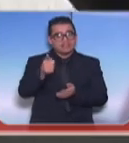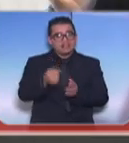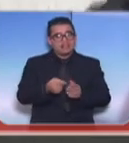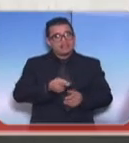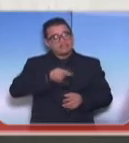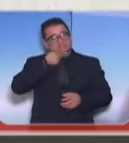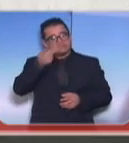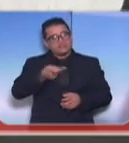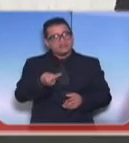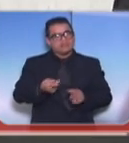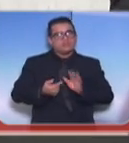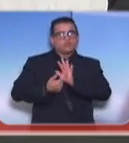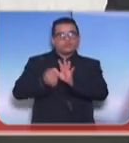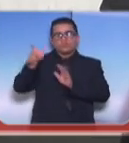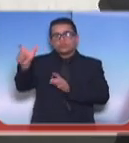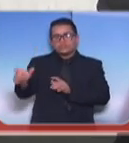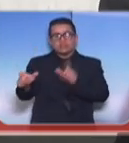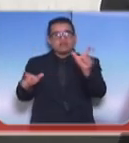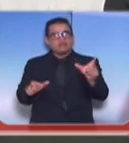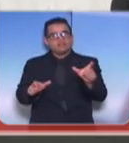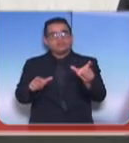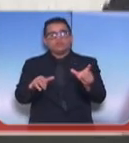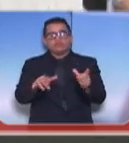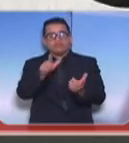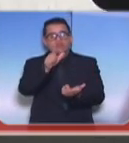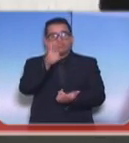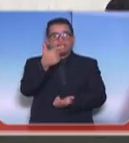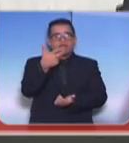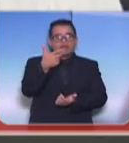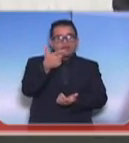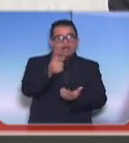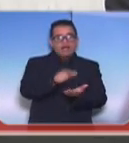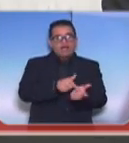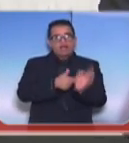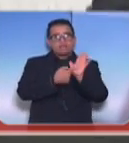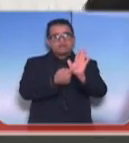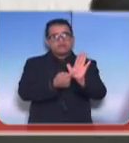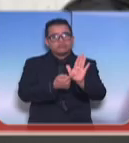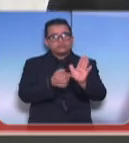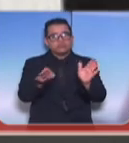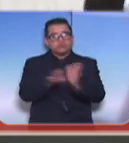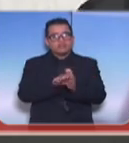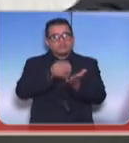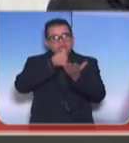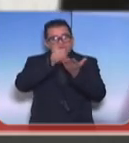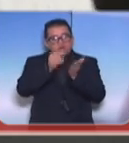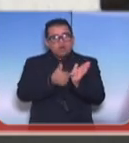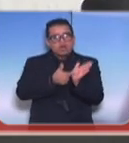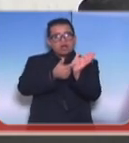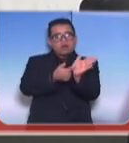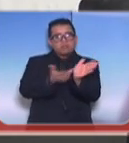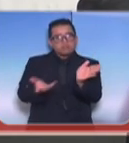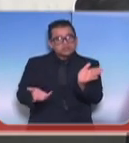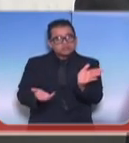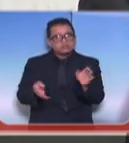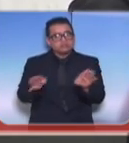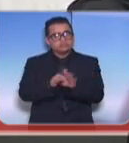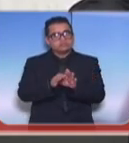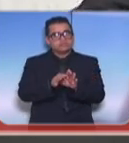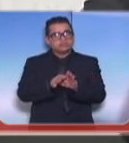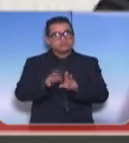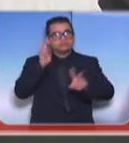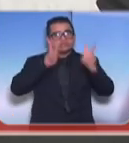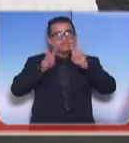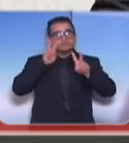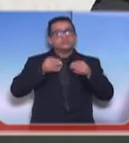lá a vítima falando, está lá a arma apreendida, está lá a apreensão da droga, do carro, do material, das testemunhas. Para